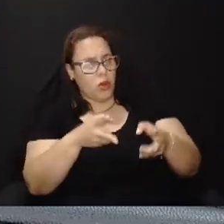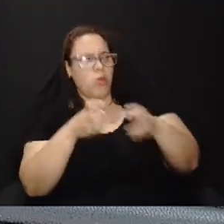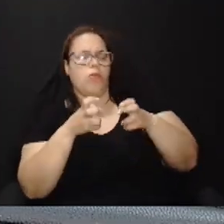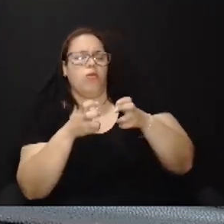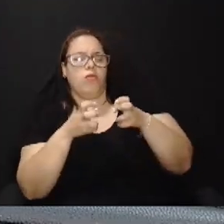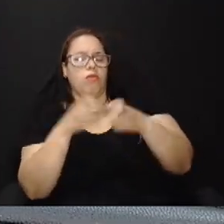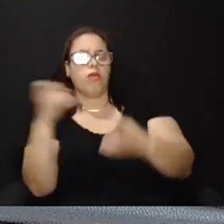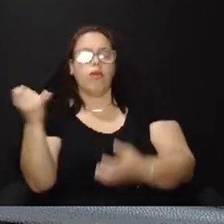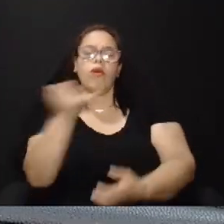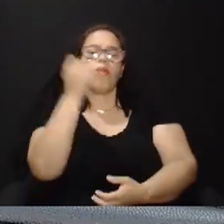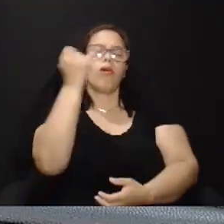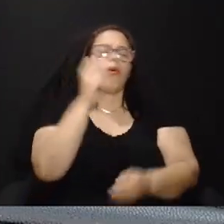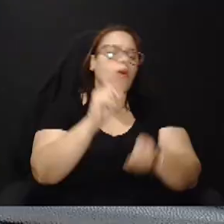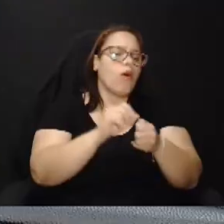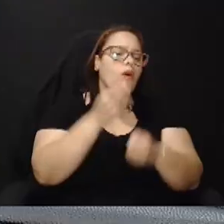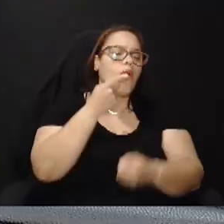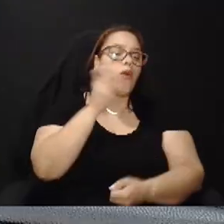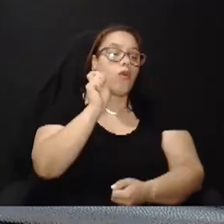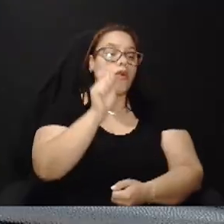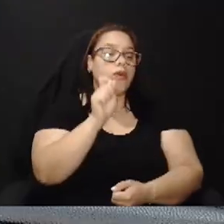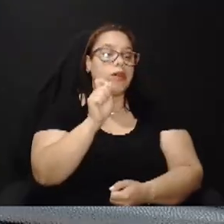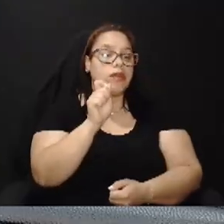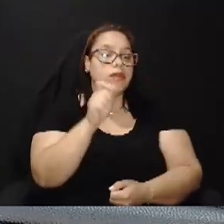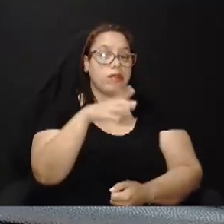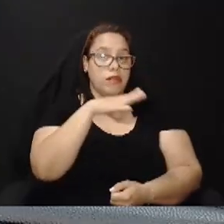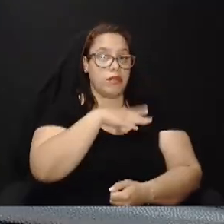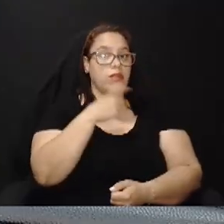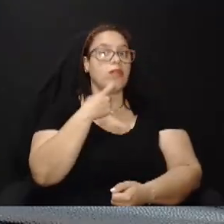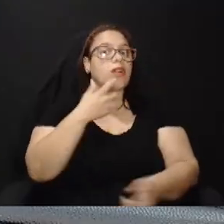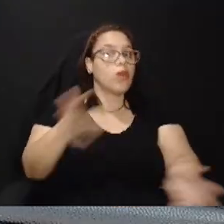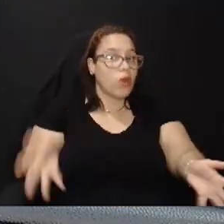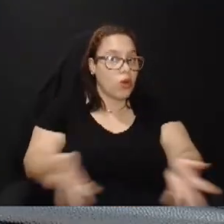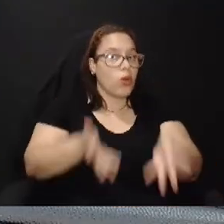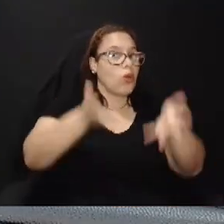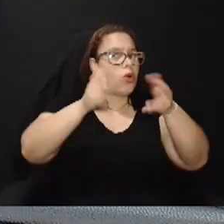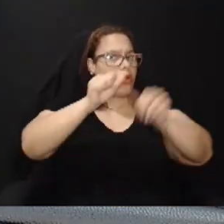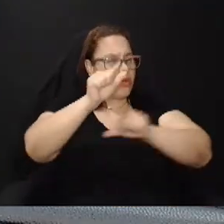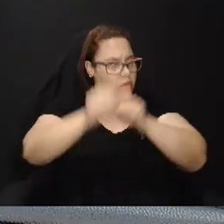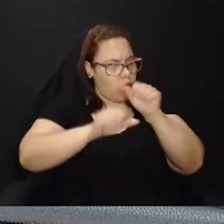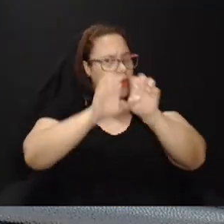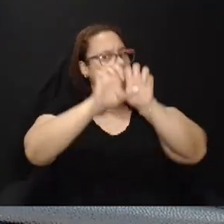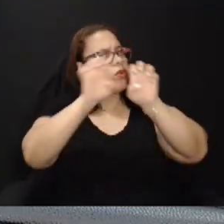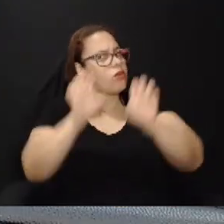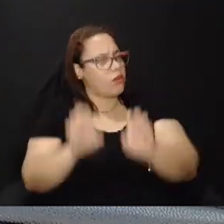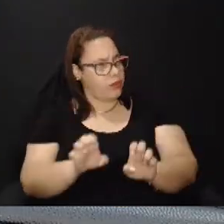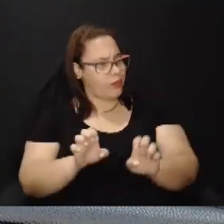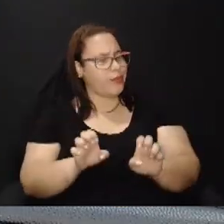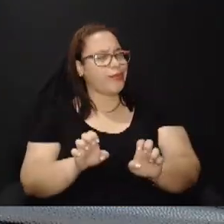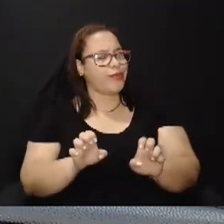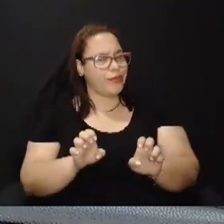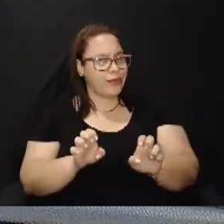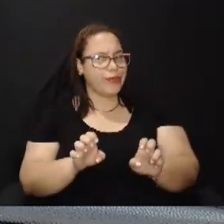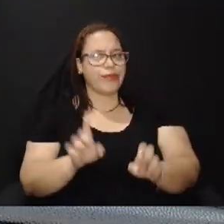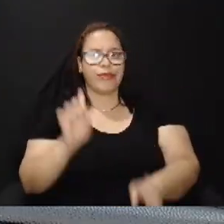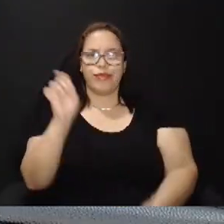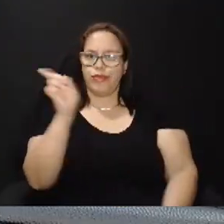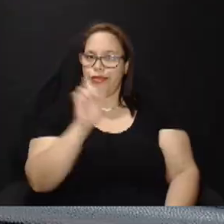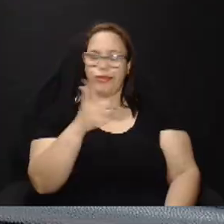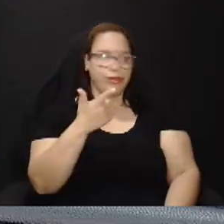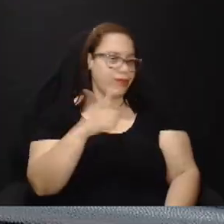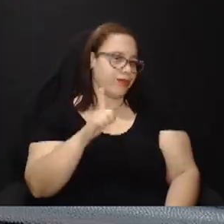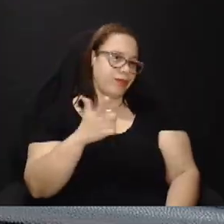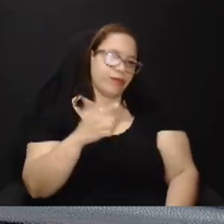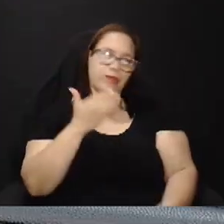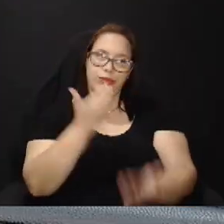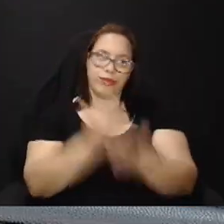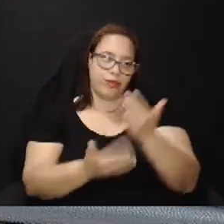gente fale, é que Campinas tem que promover algumas mudanças estruturais para que a gente não tenha, né, uma perca, ou